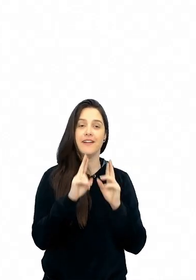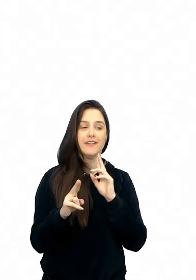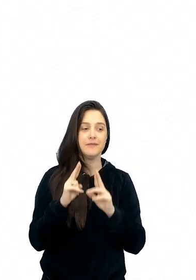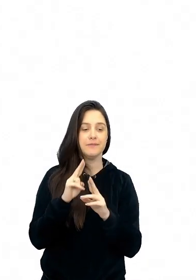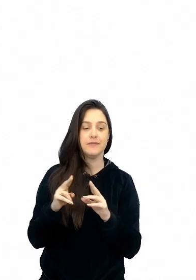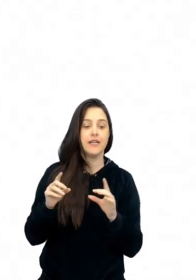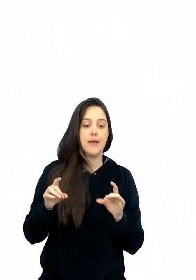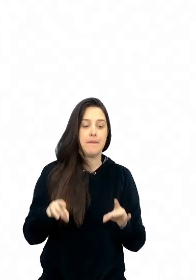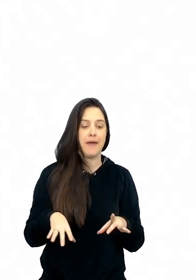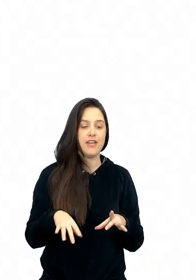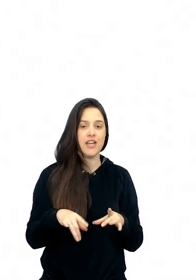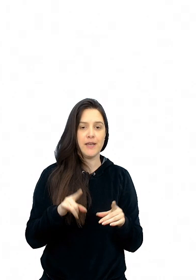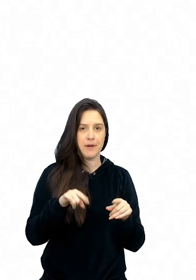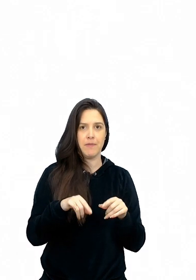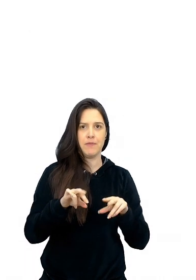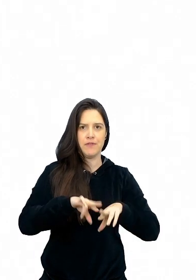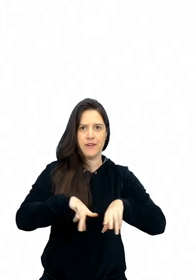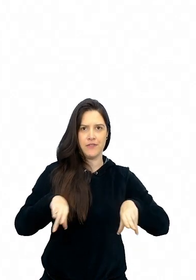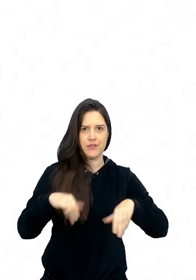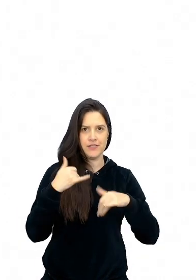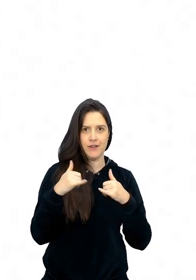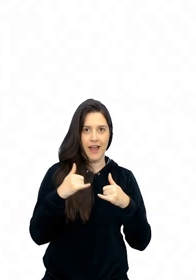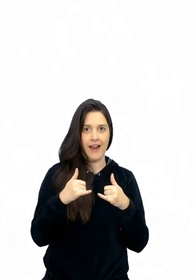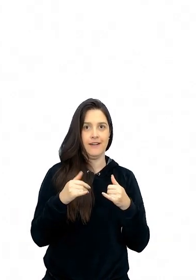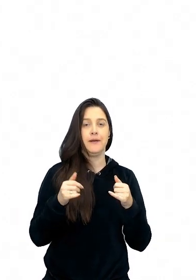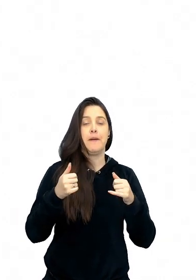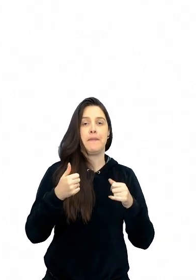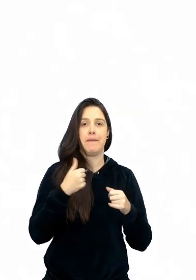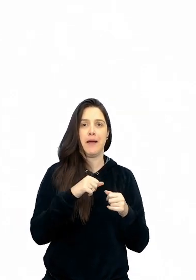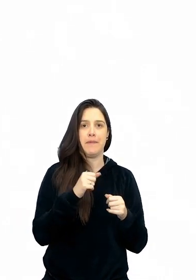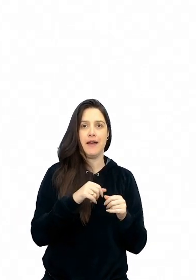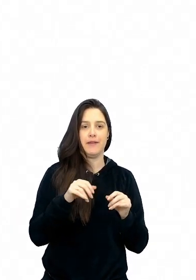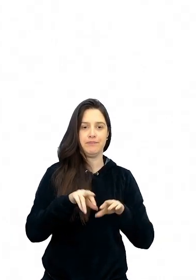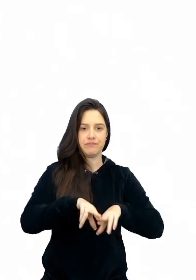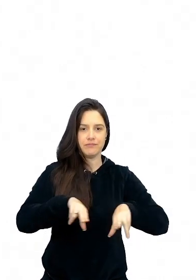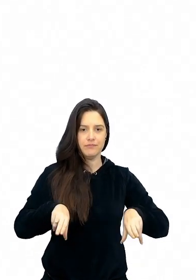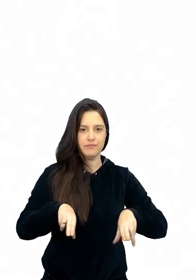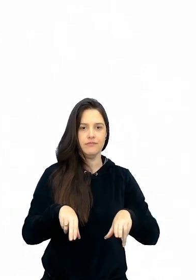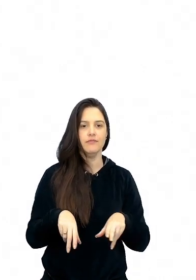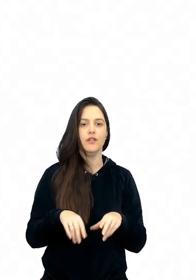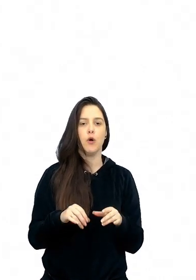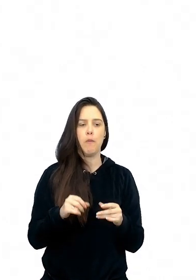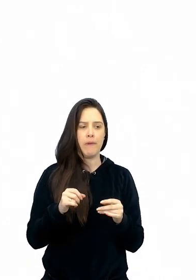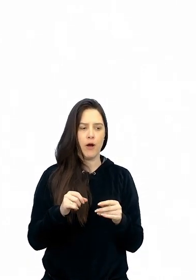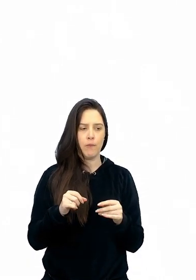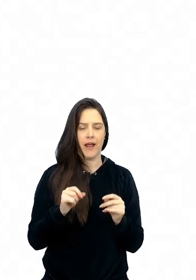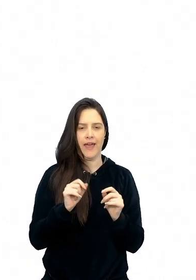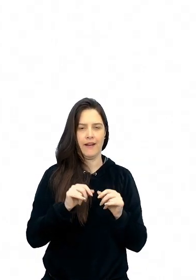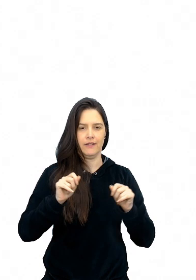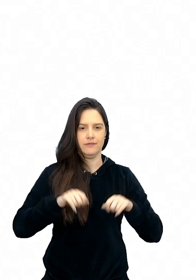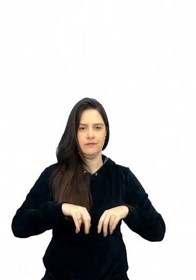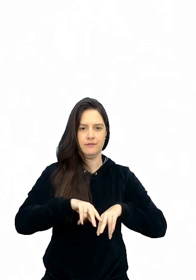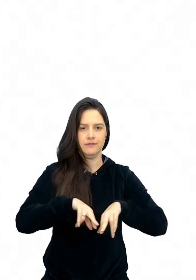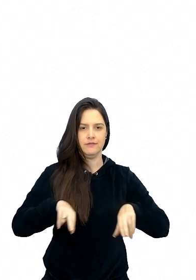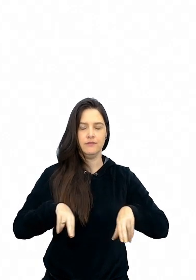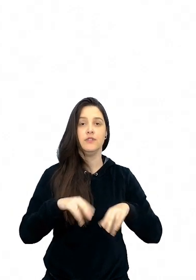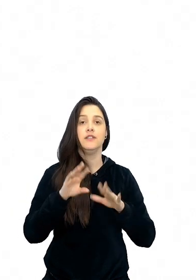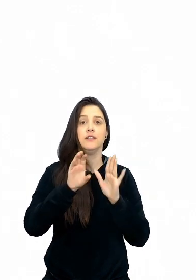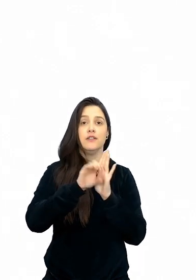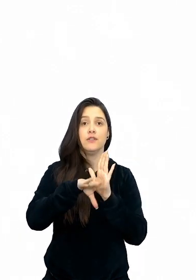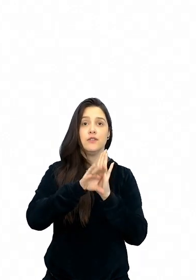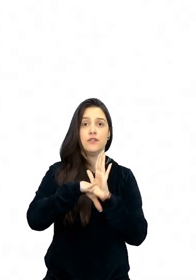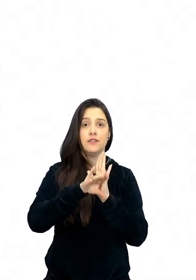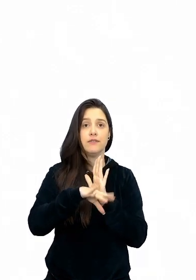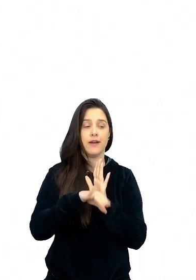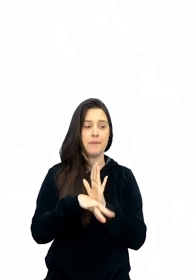né? Comento sobre habilidade, sobre os objetivos das aulas, tal, e também do conteúdo e